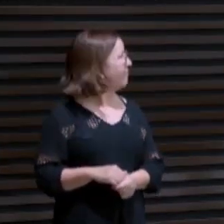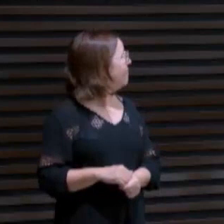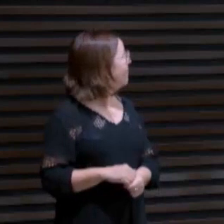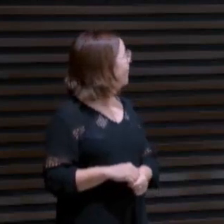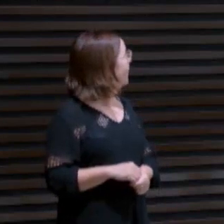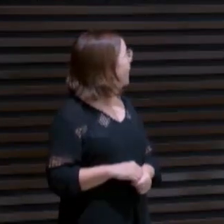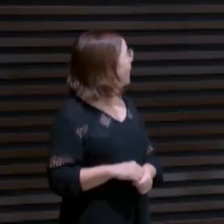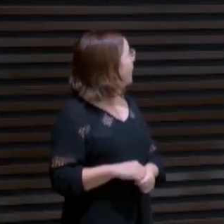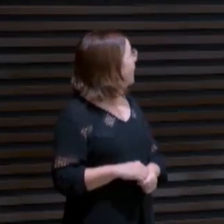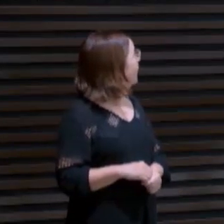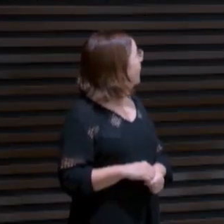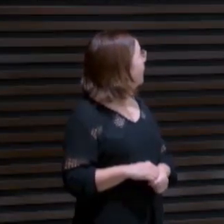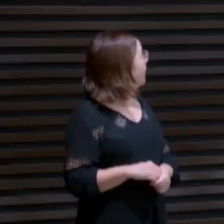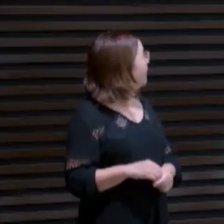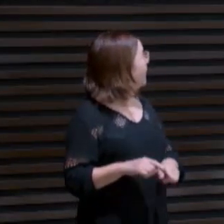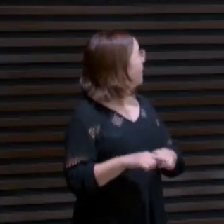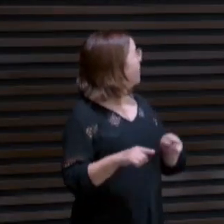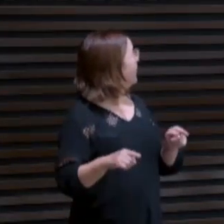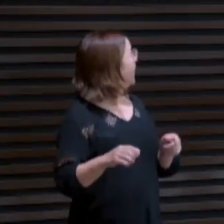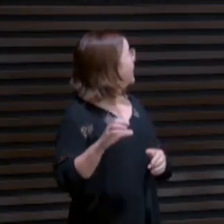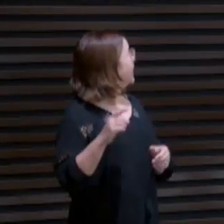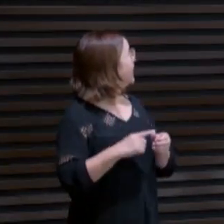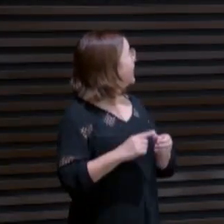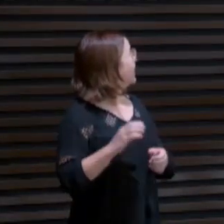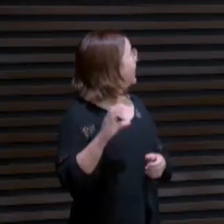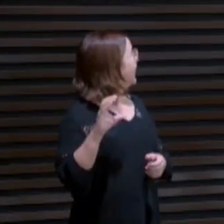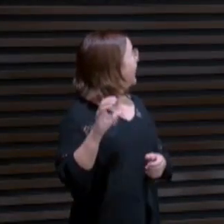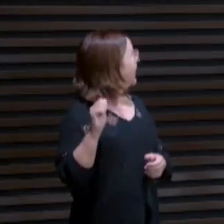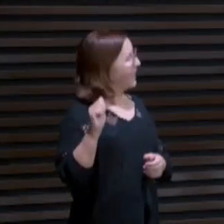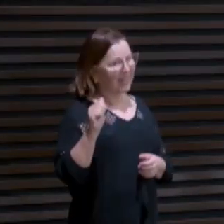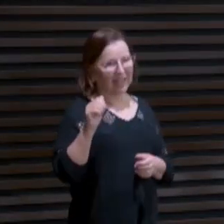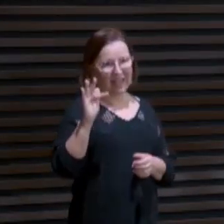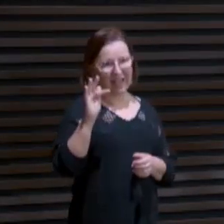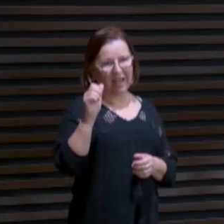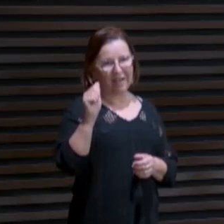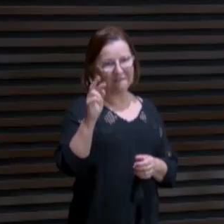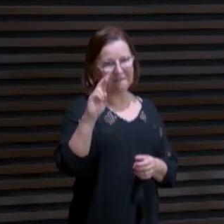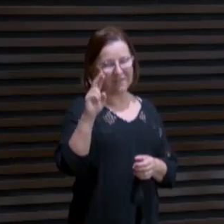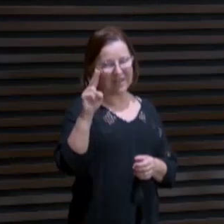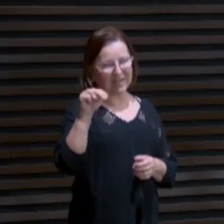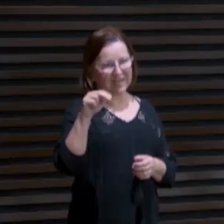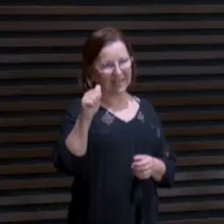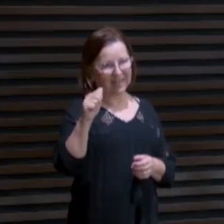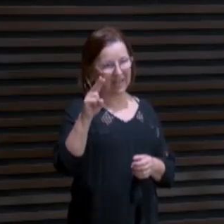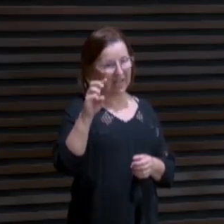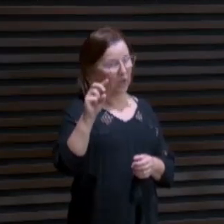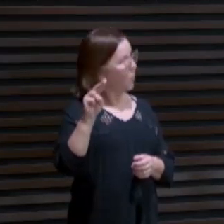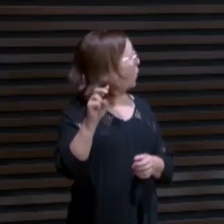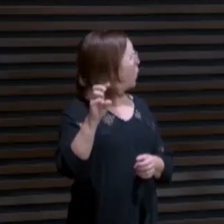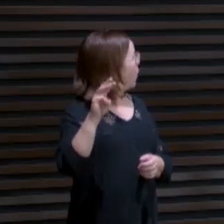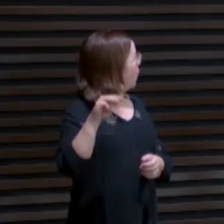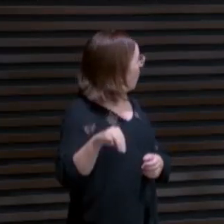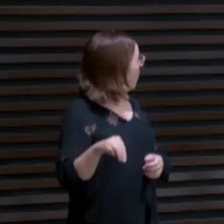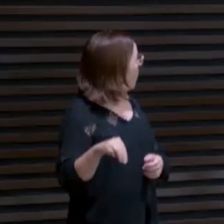Porque se em Sodoma, olha só com que Jesus foi botar, se em Sodoma se